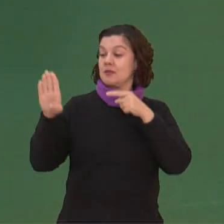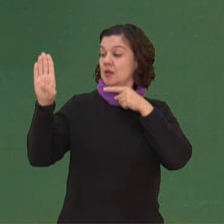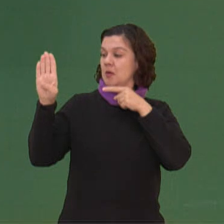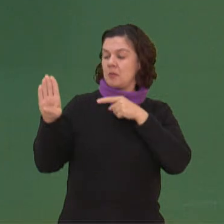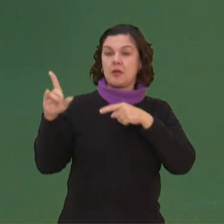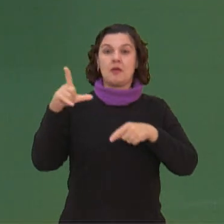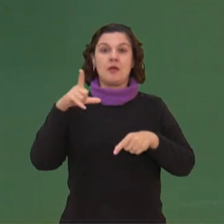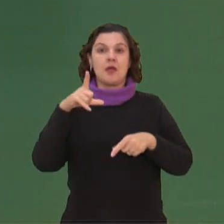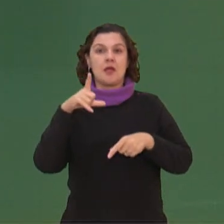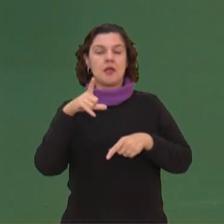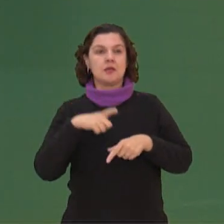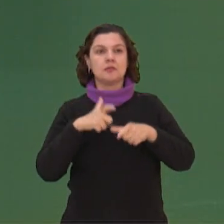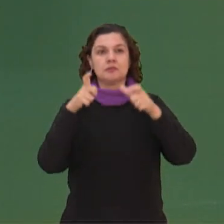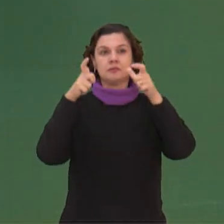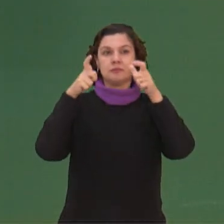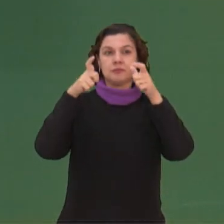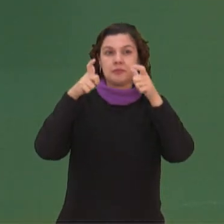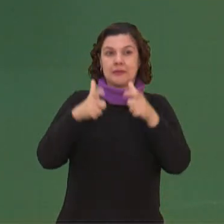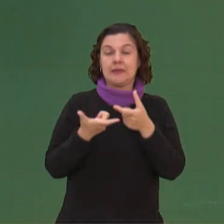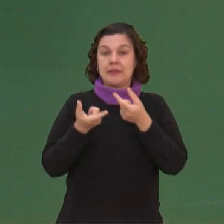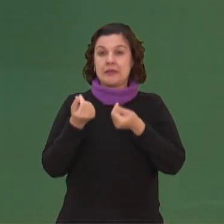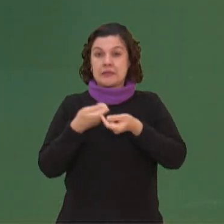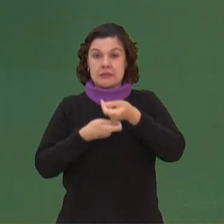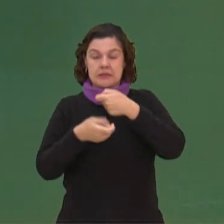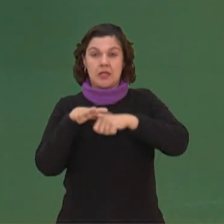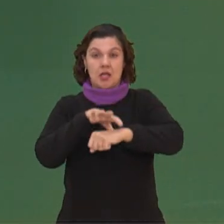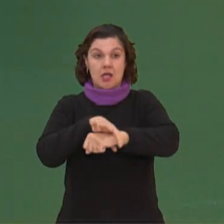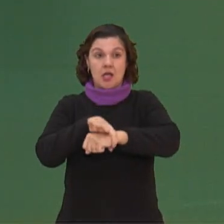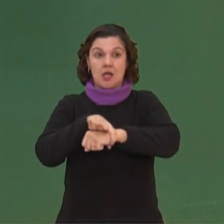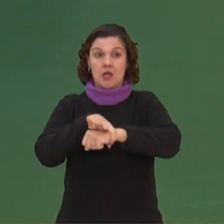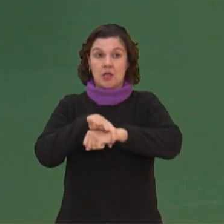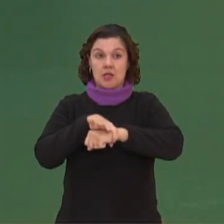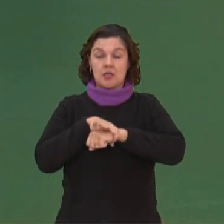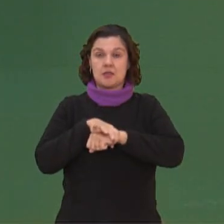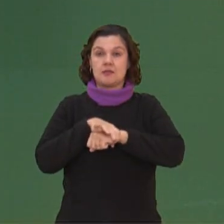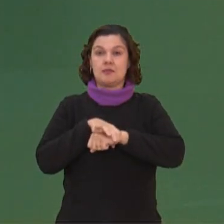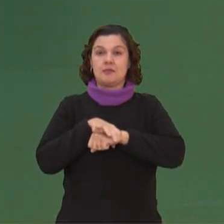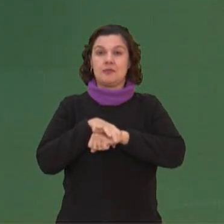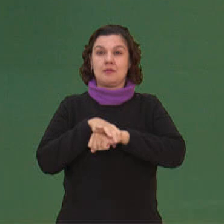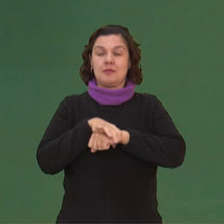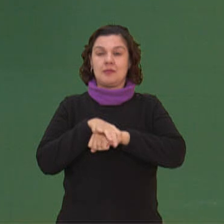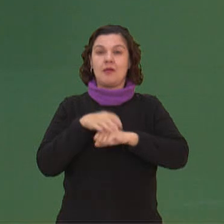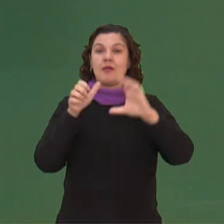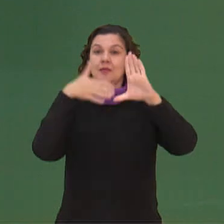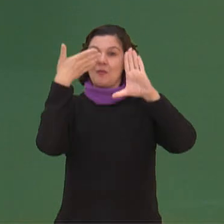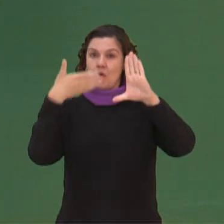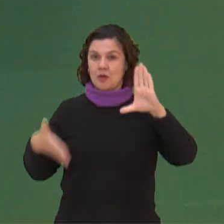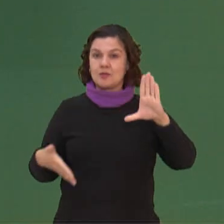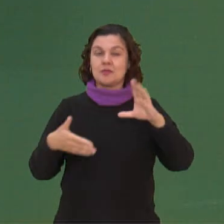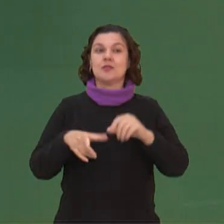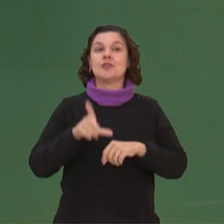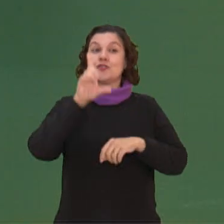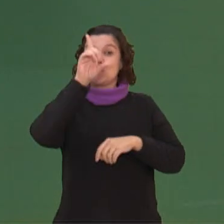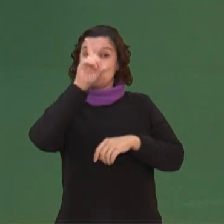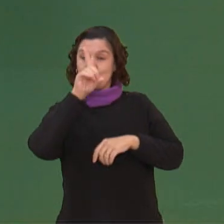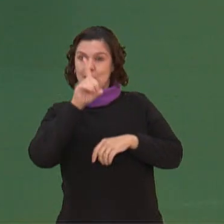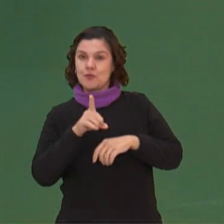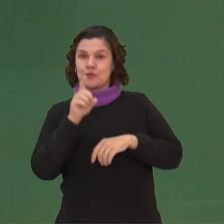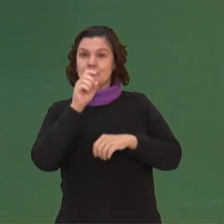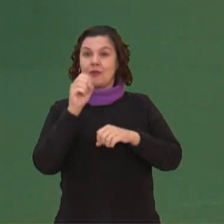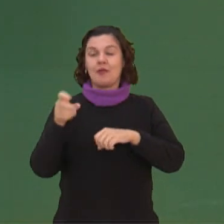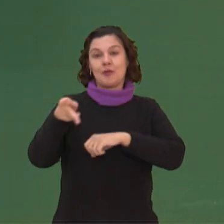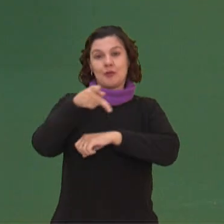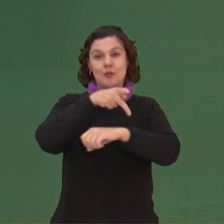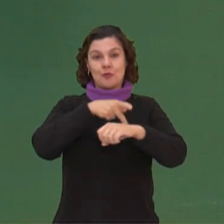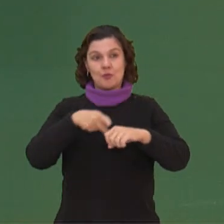ter instituições estáveis que garantam o quê? A democracia, o Estado de Direito e o